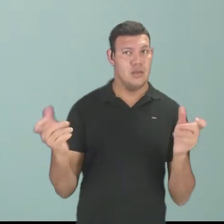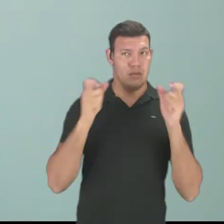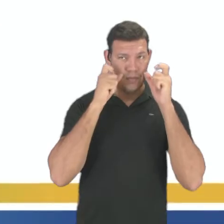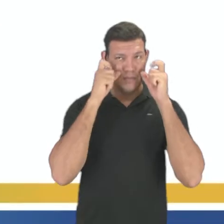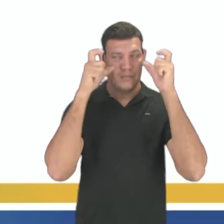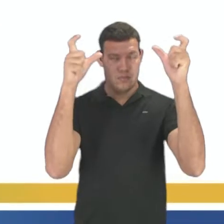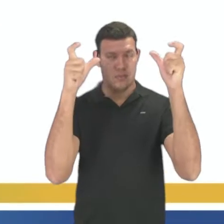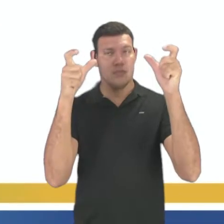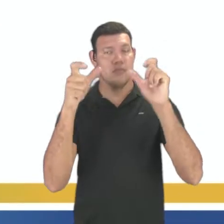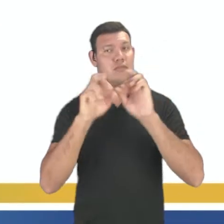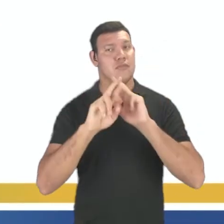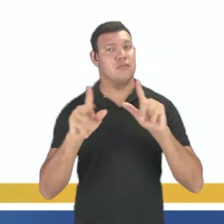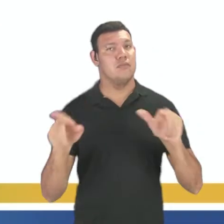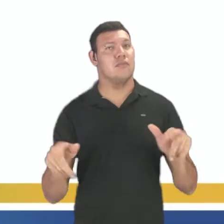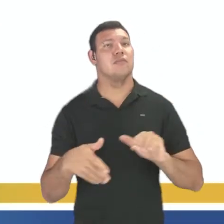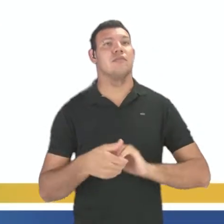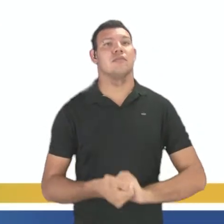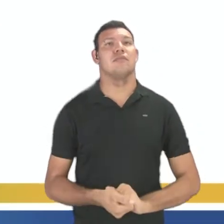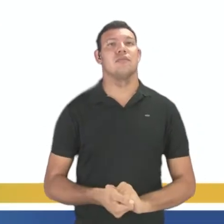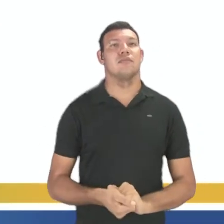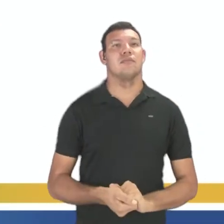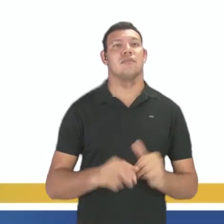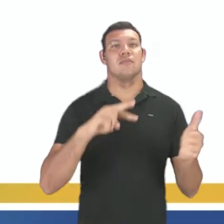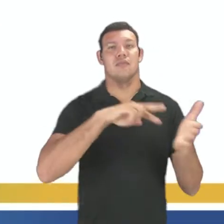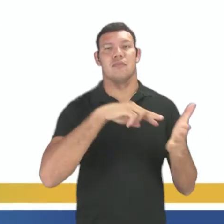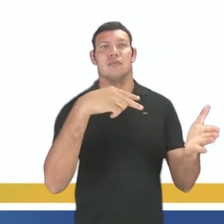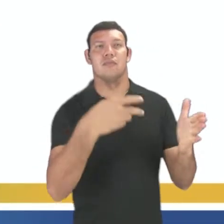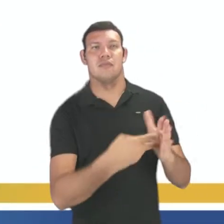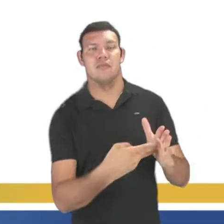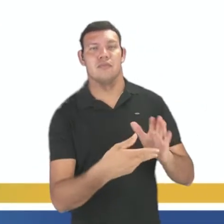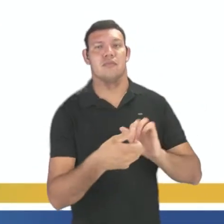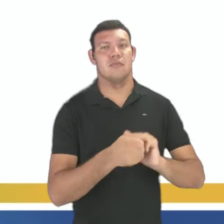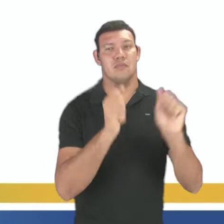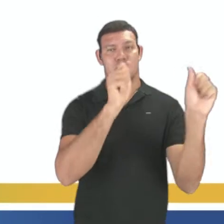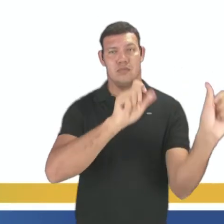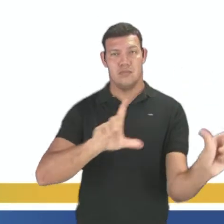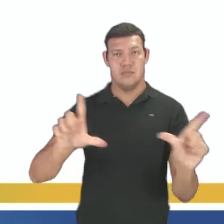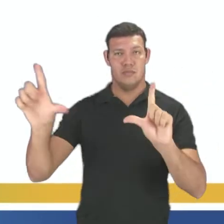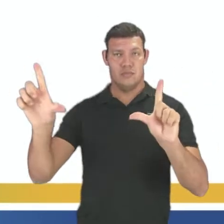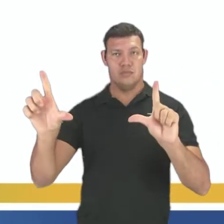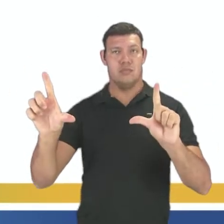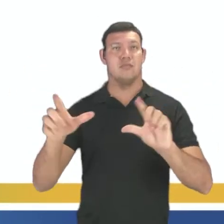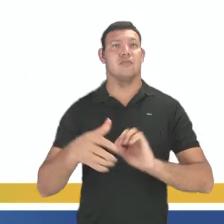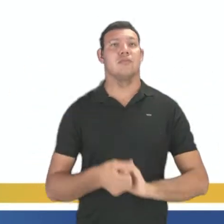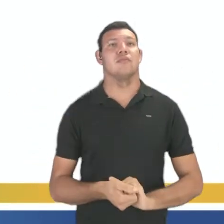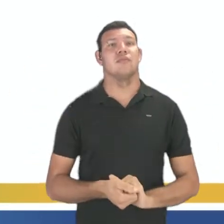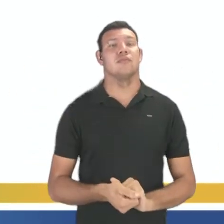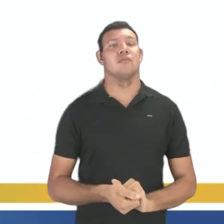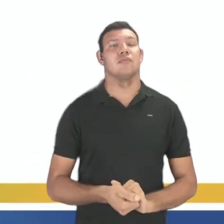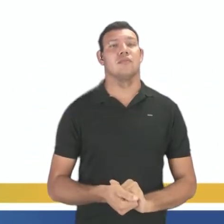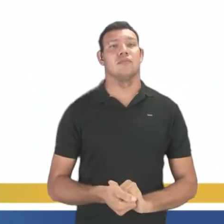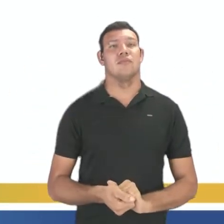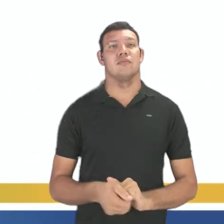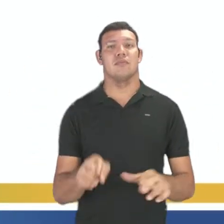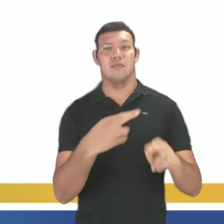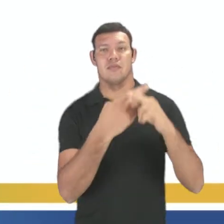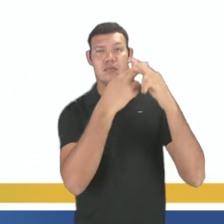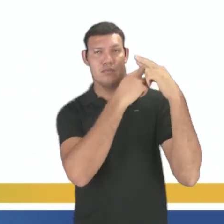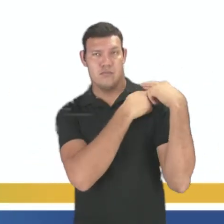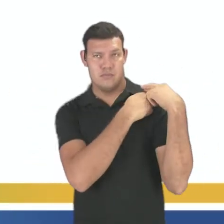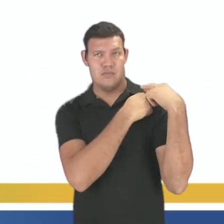Vamos lá? So let's go. On the screen, na tela, nós temos aqui. Definition. A